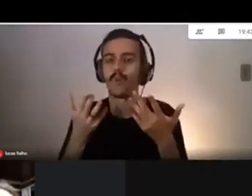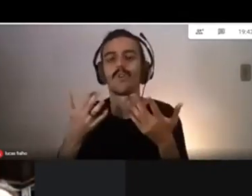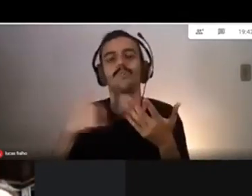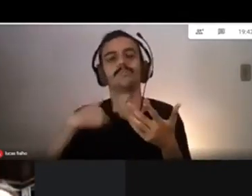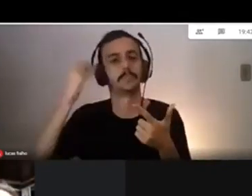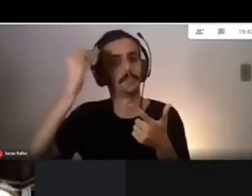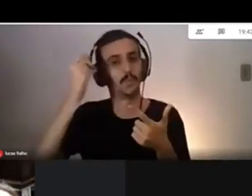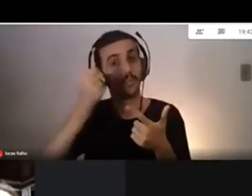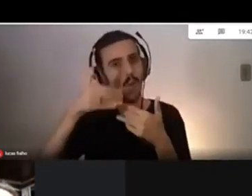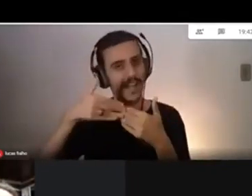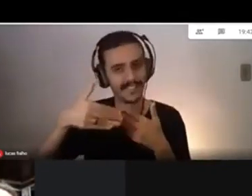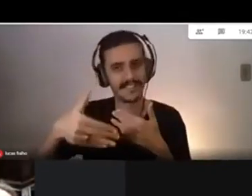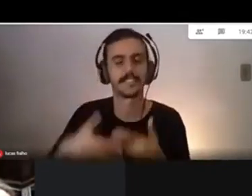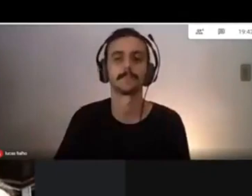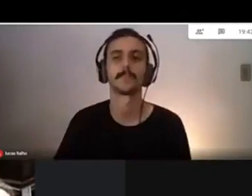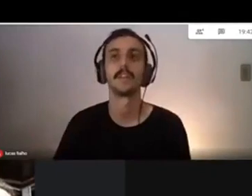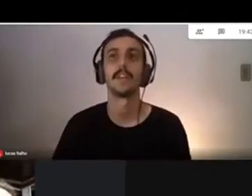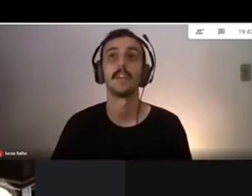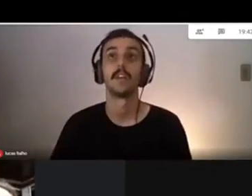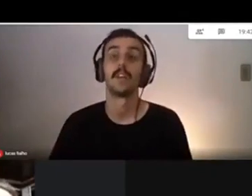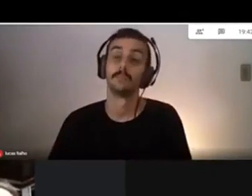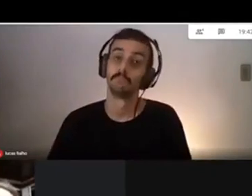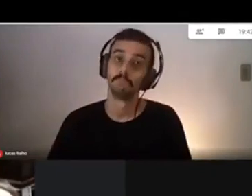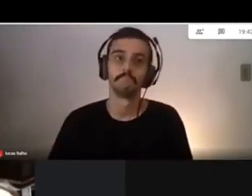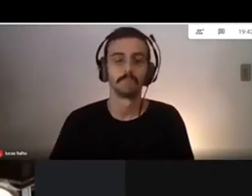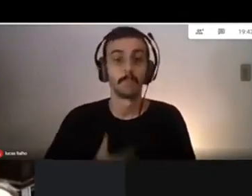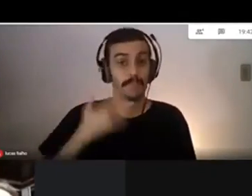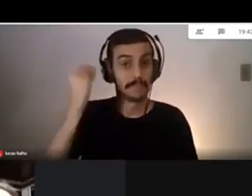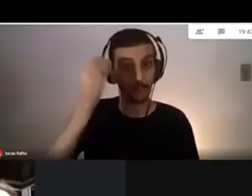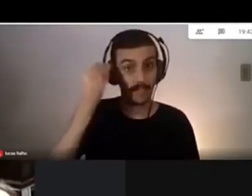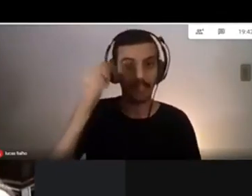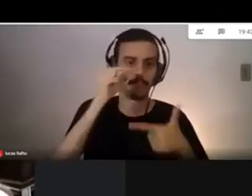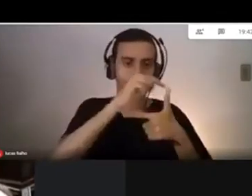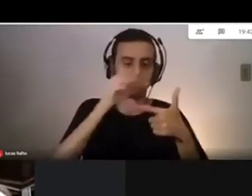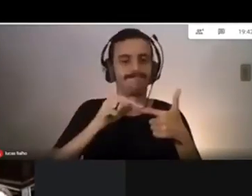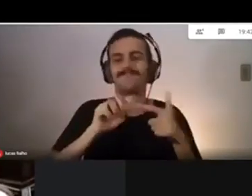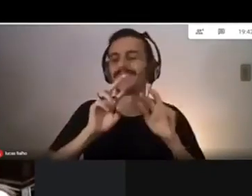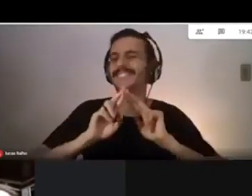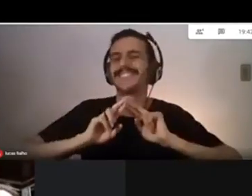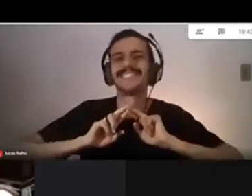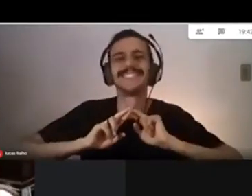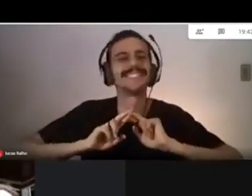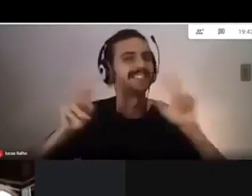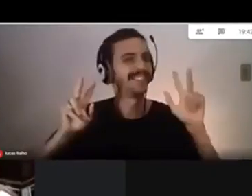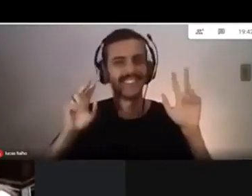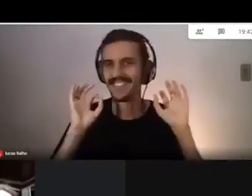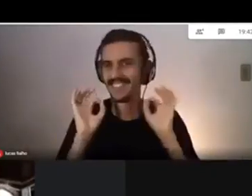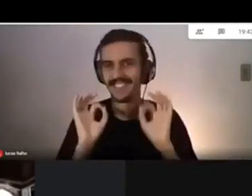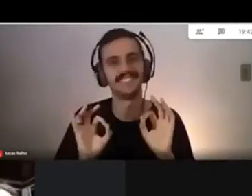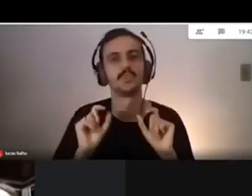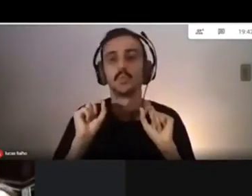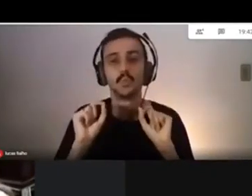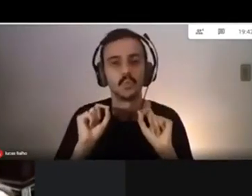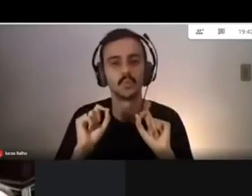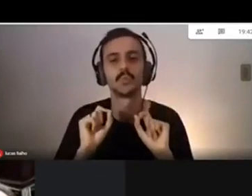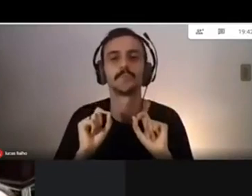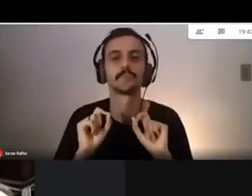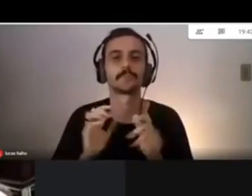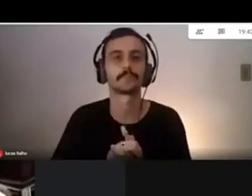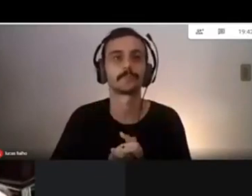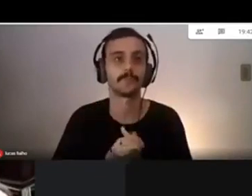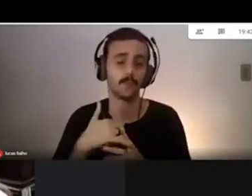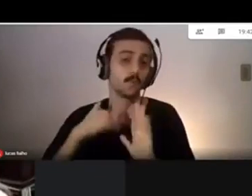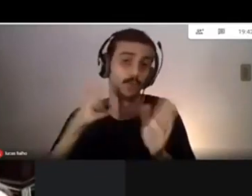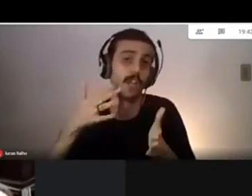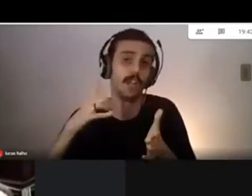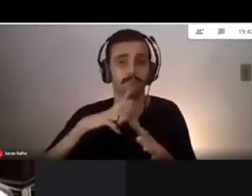e que mostram um pouco os vários aspectos que a gente tem que lidar. Porque por mais que eu já tivesse passado por uma universidade, por